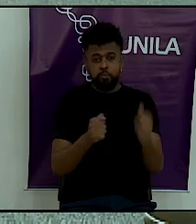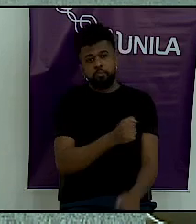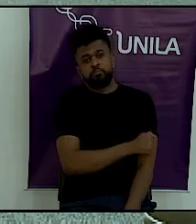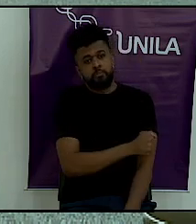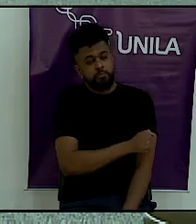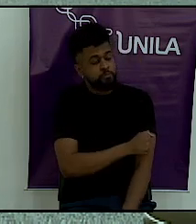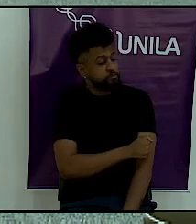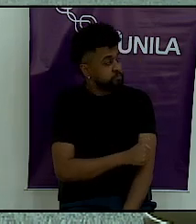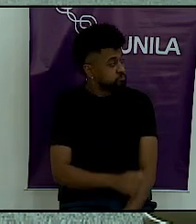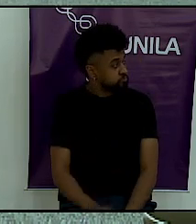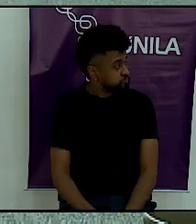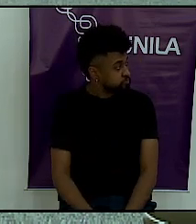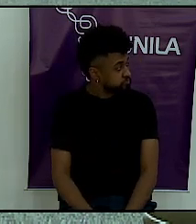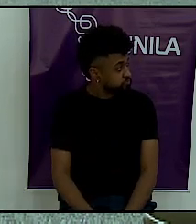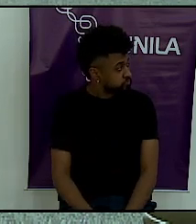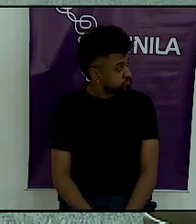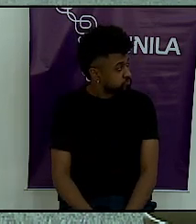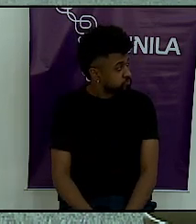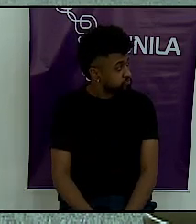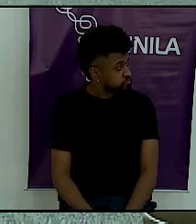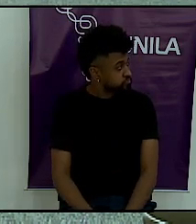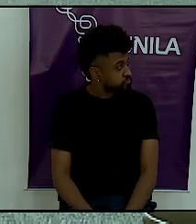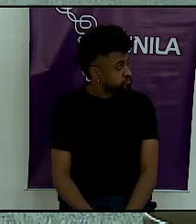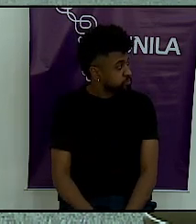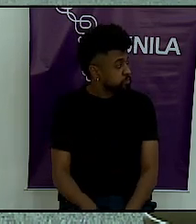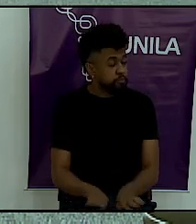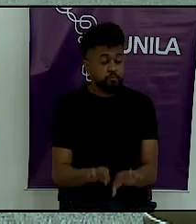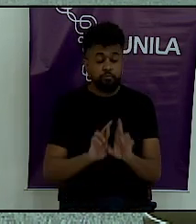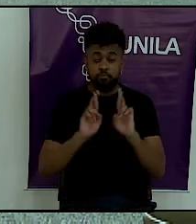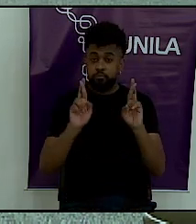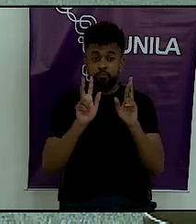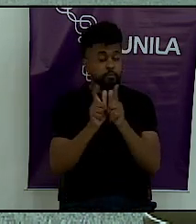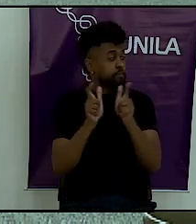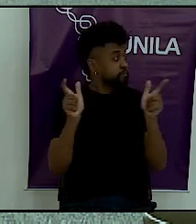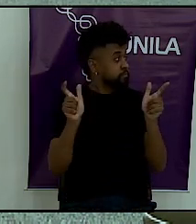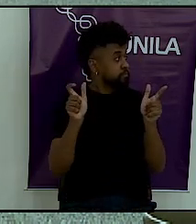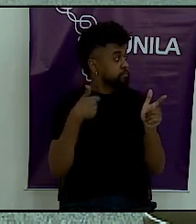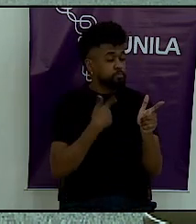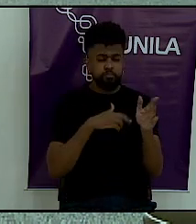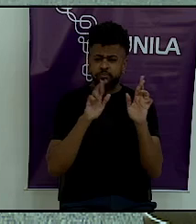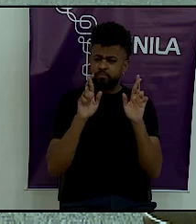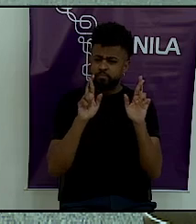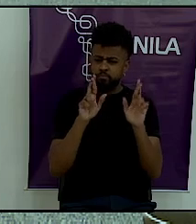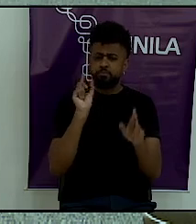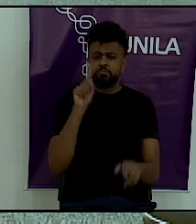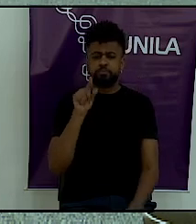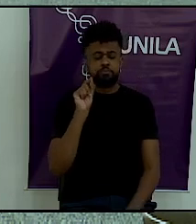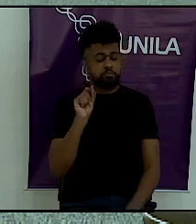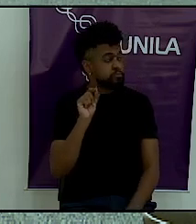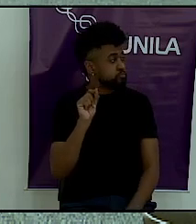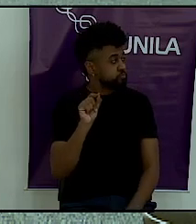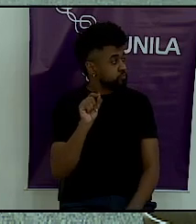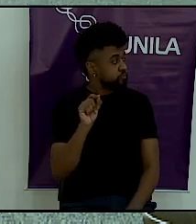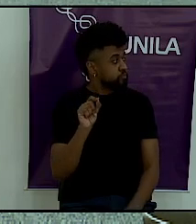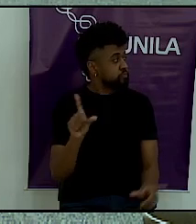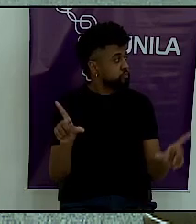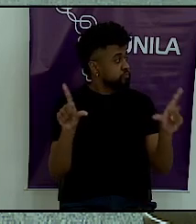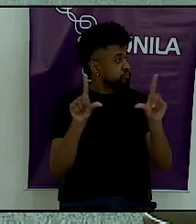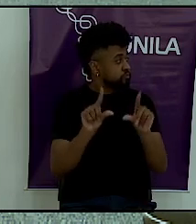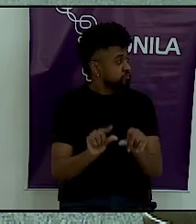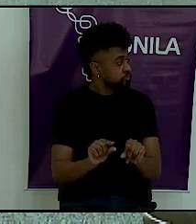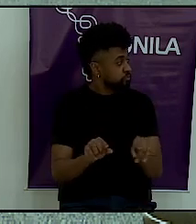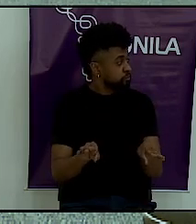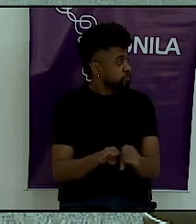né? E a expectativa maior, né, o nosso esperado, né, seria reduzir realmente a taxa de